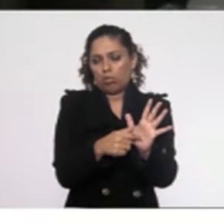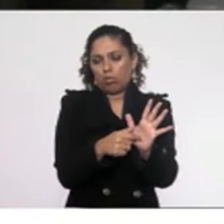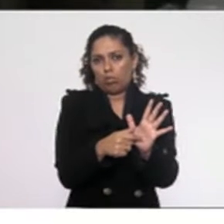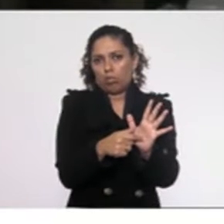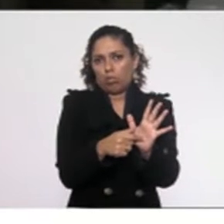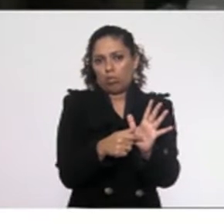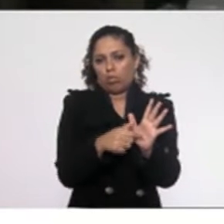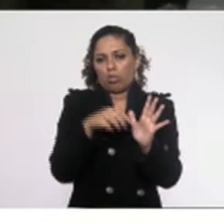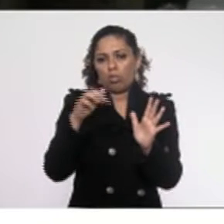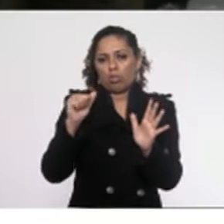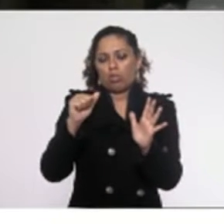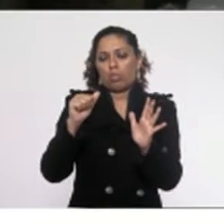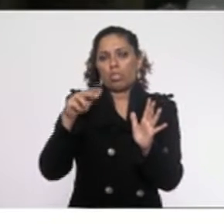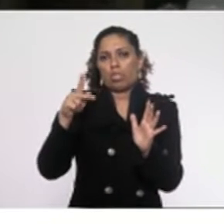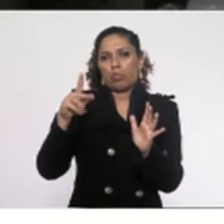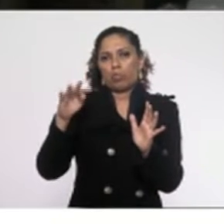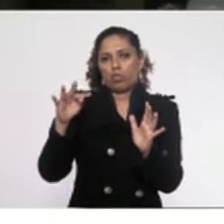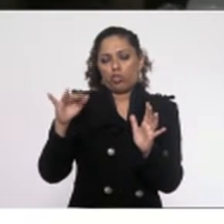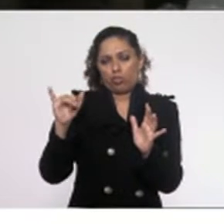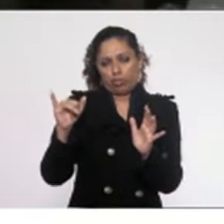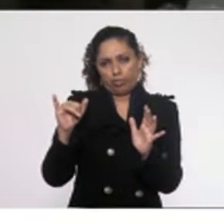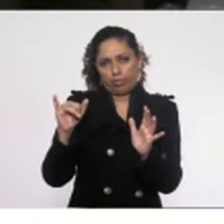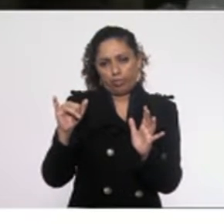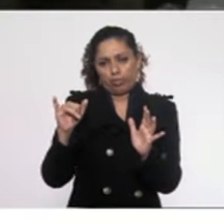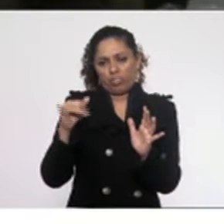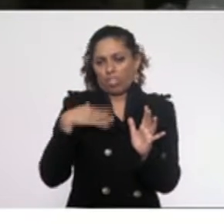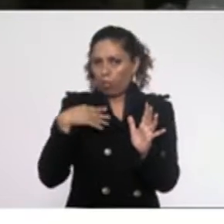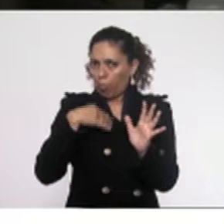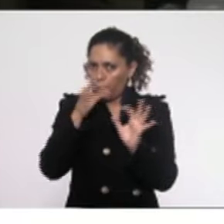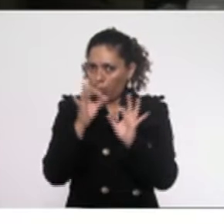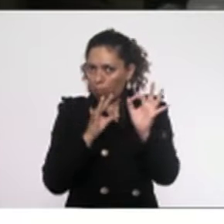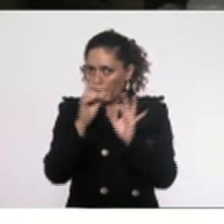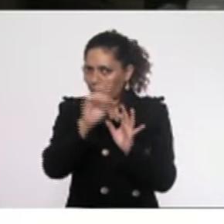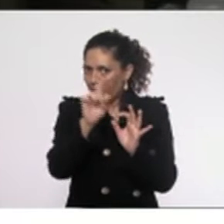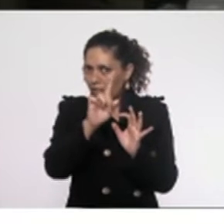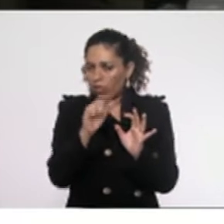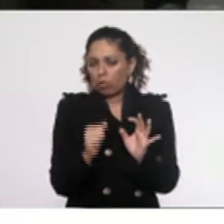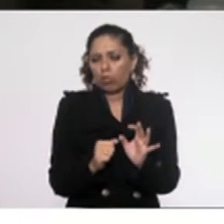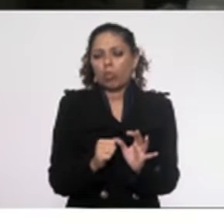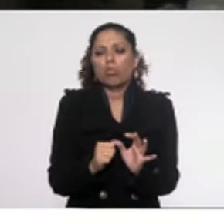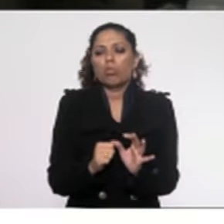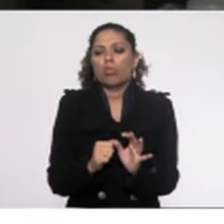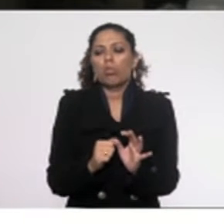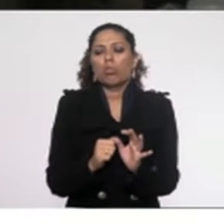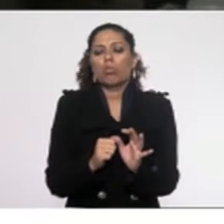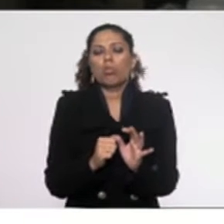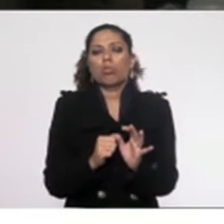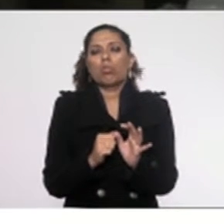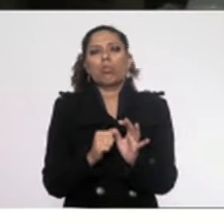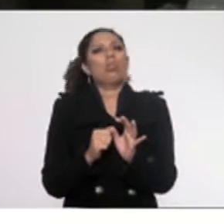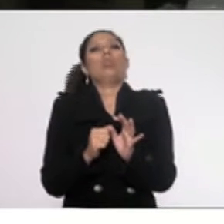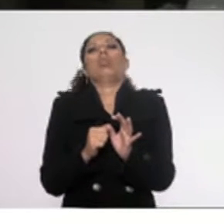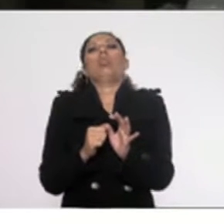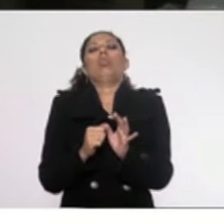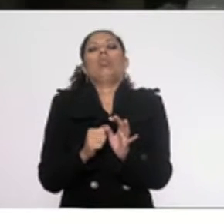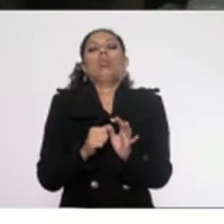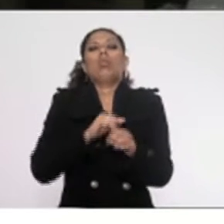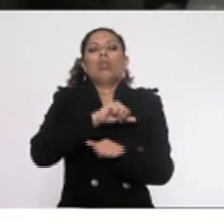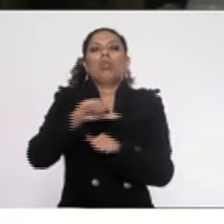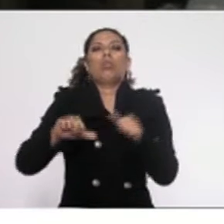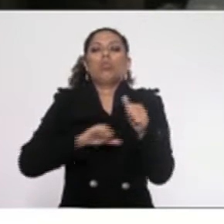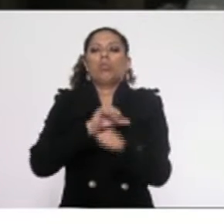O caput não é de minha autoria, é de autoria... Essa é 81,